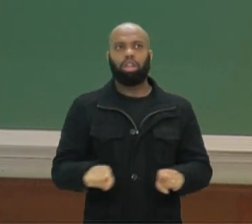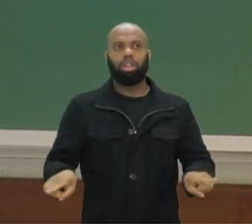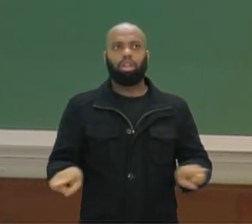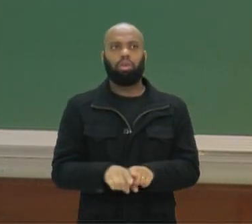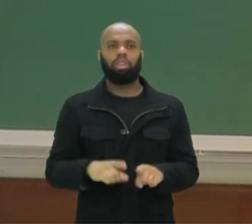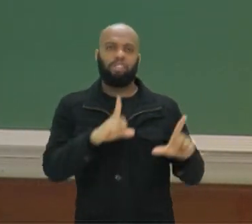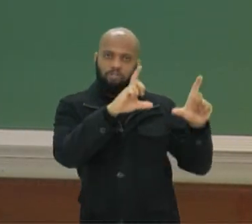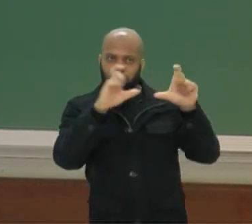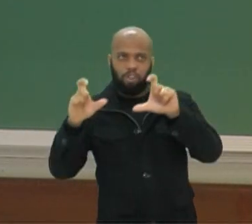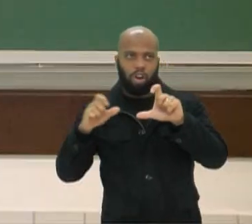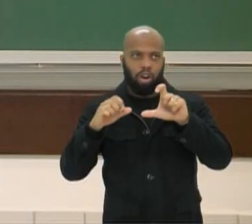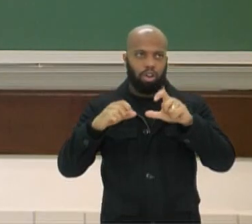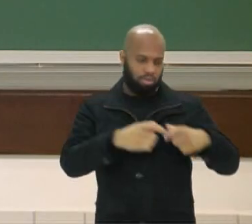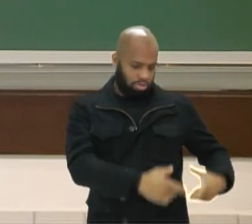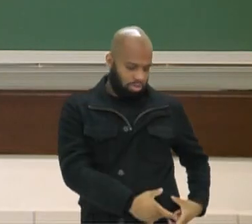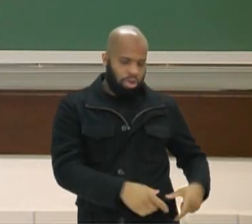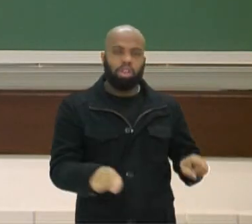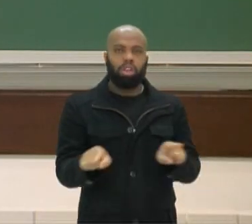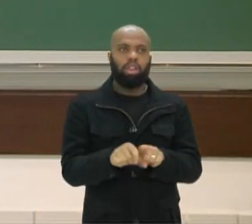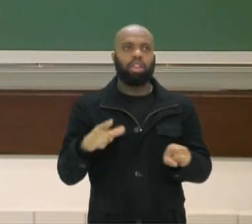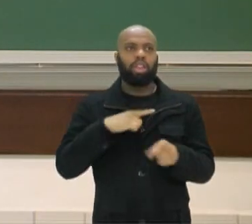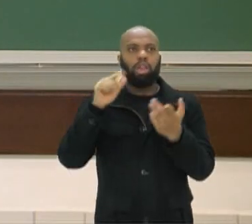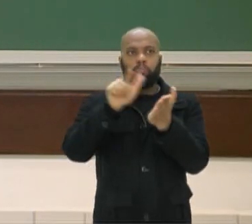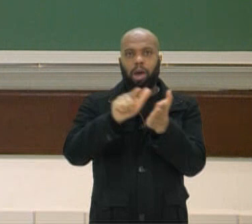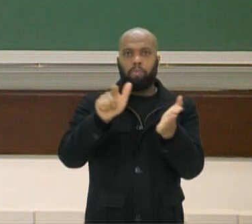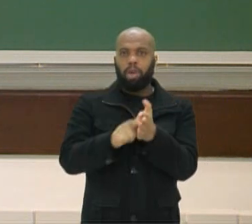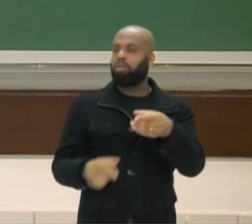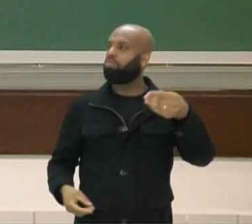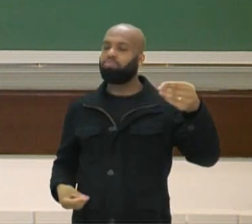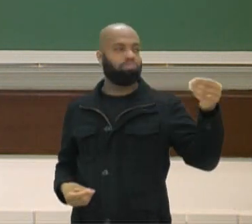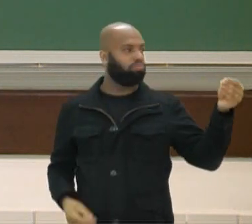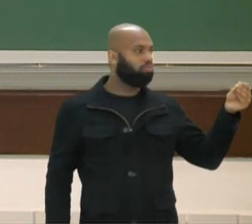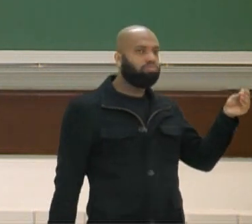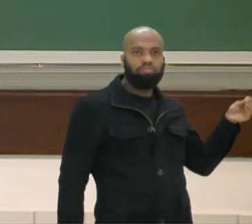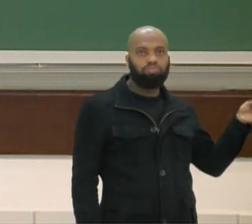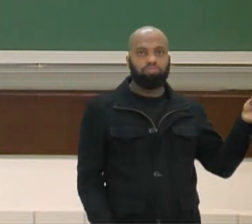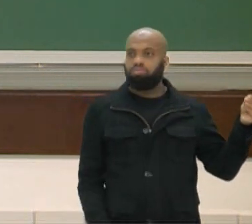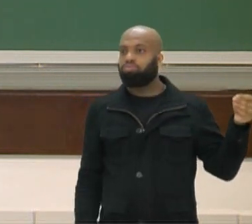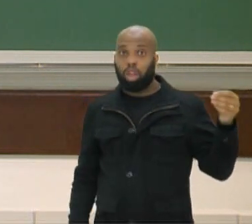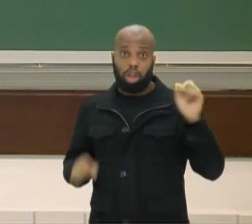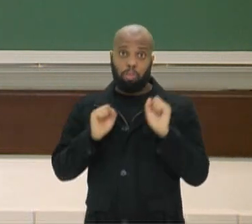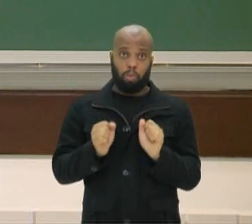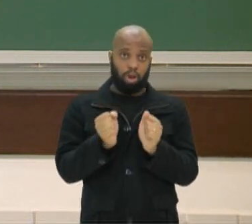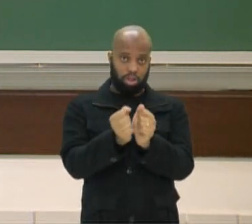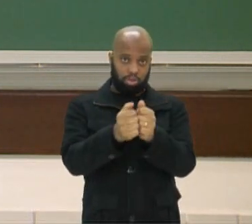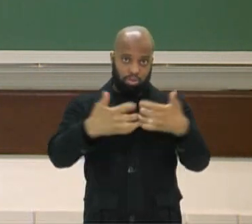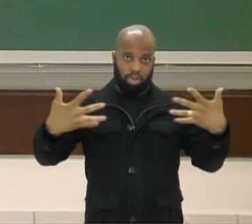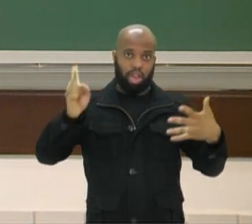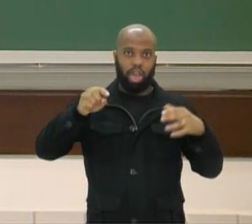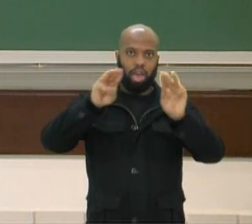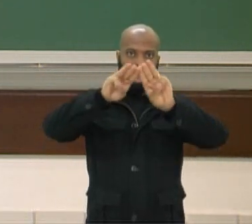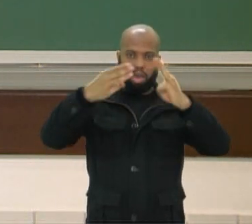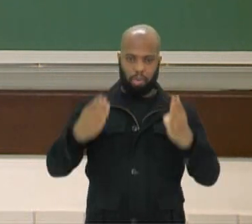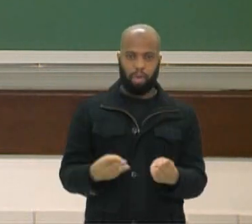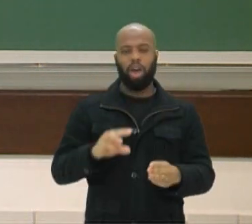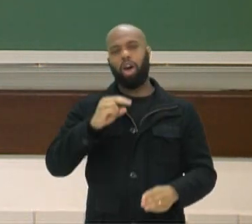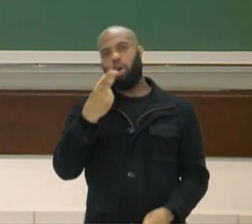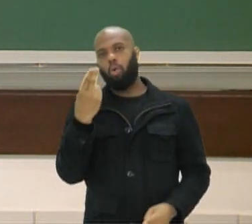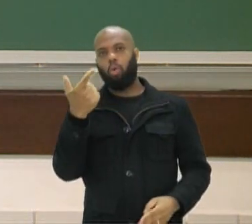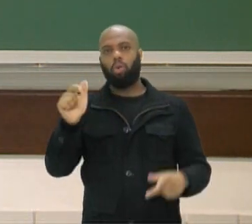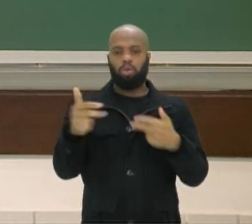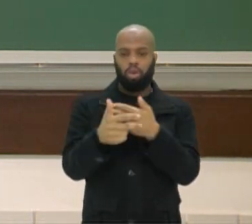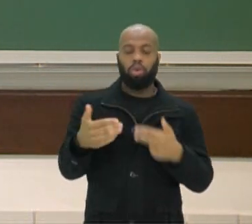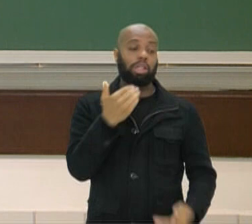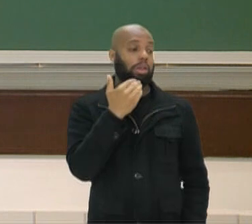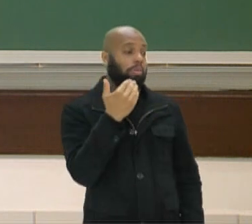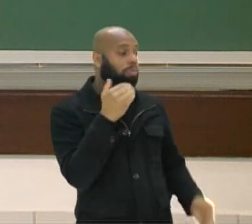câmera fotográfica e com um papel na mão, possivelmente um mapa, ou o que quer que seja, pedindo